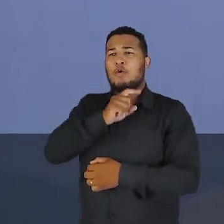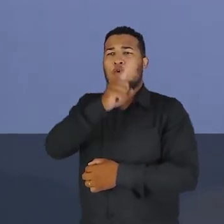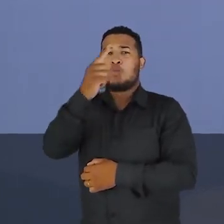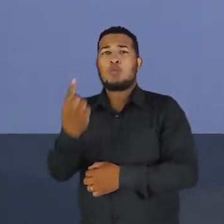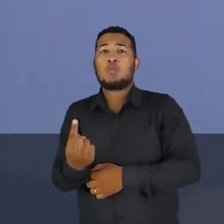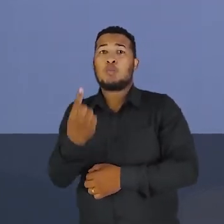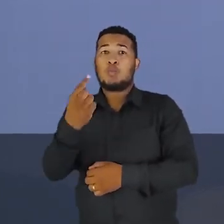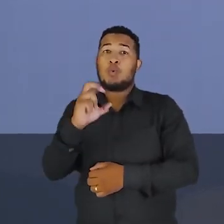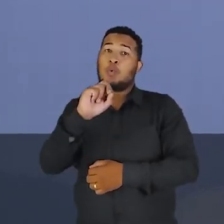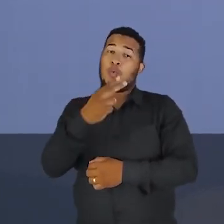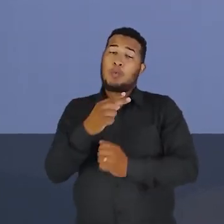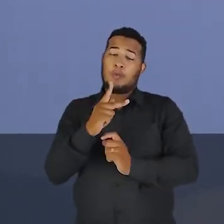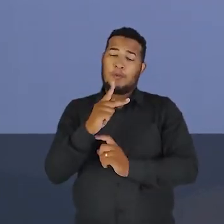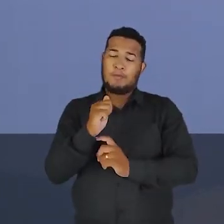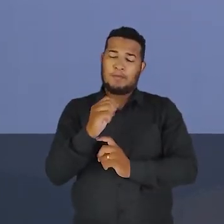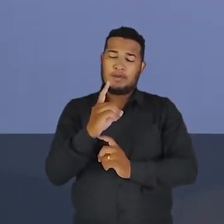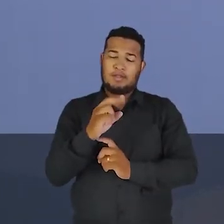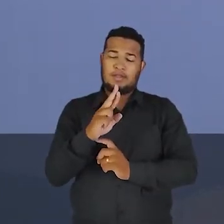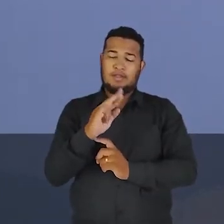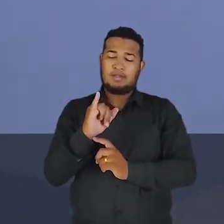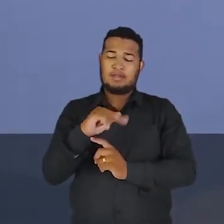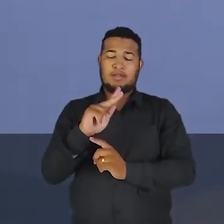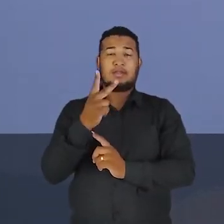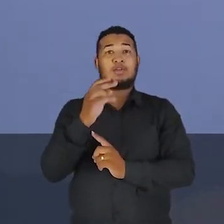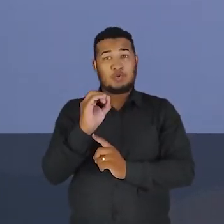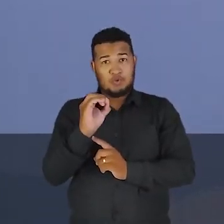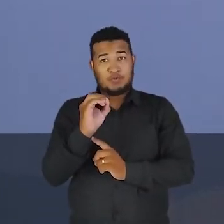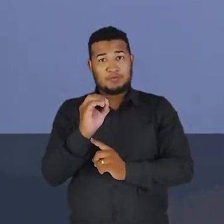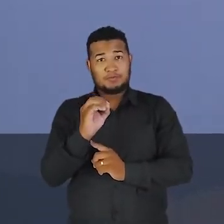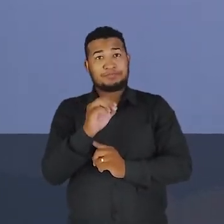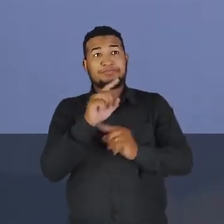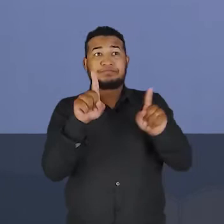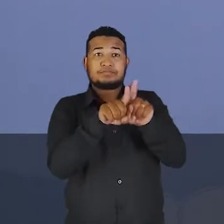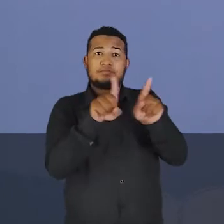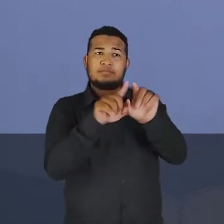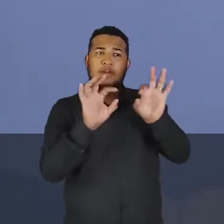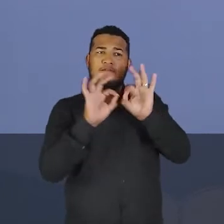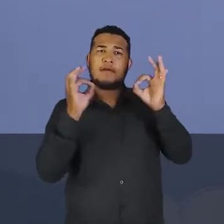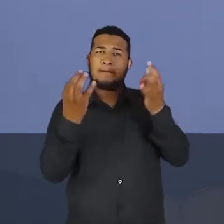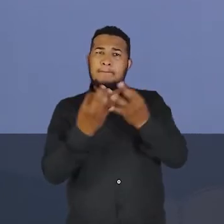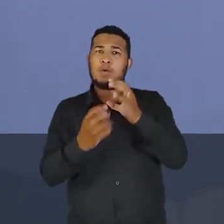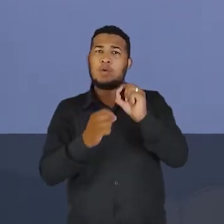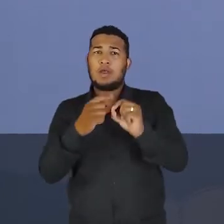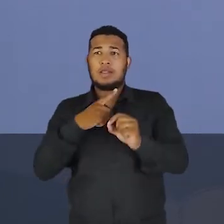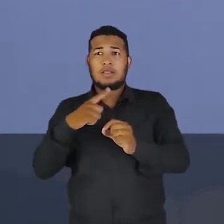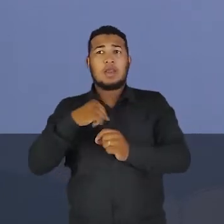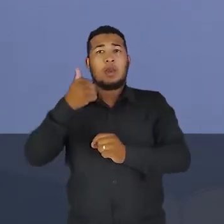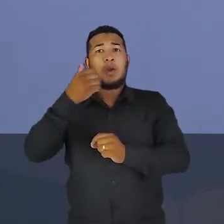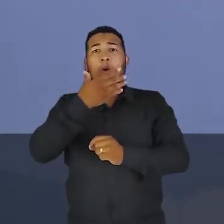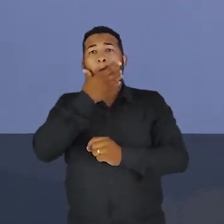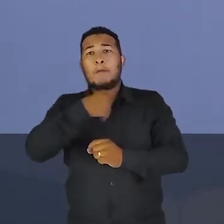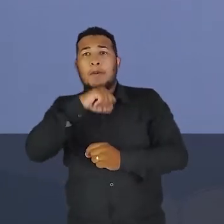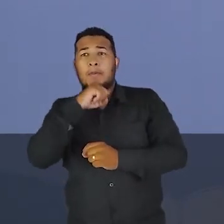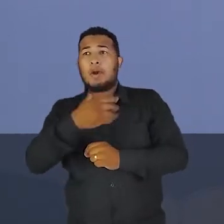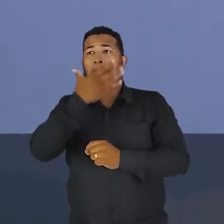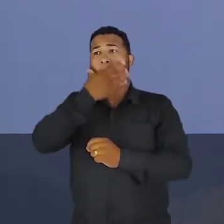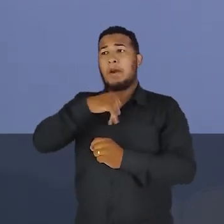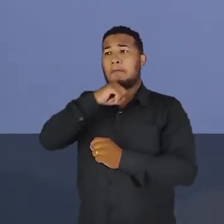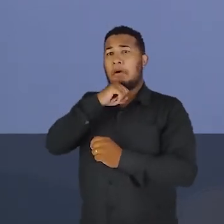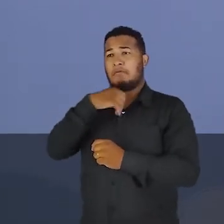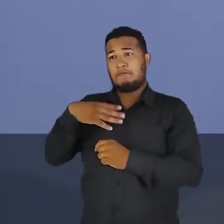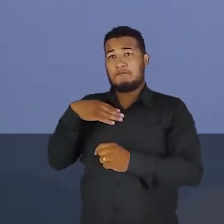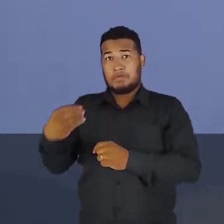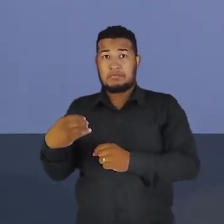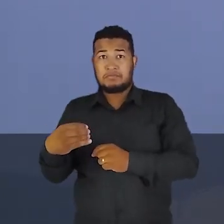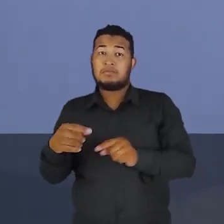ao padrinho ou à madrinha. Há casos em que a família é constituída por 2 pais ou por 2 mães. E todas